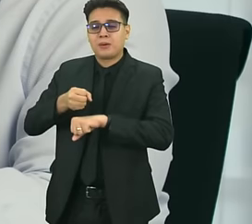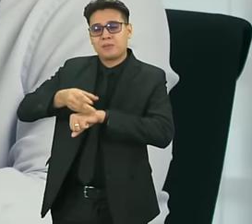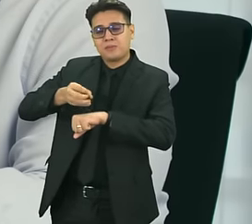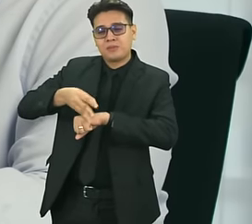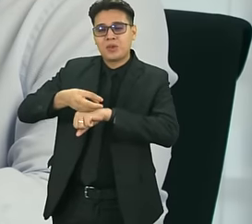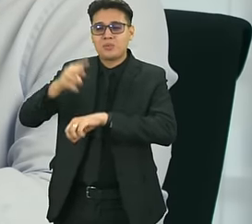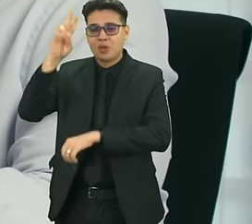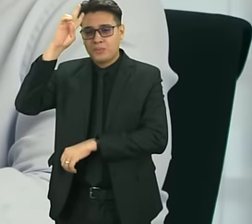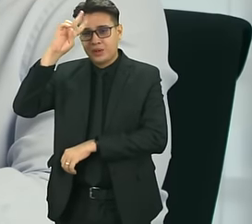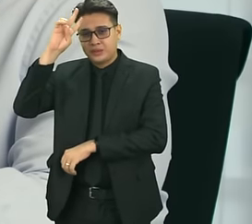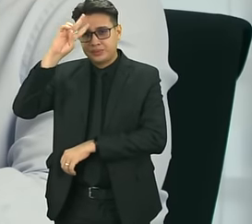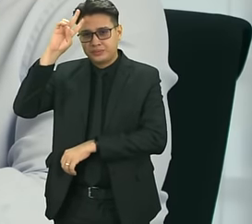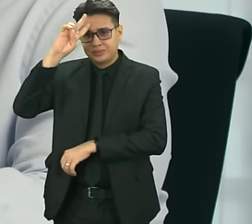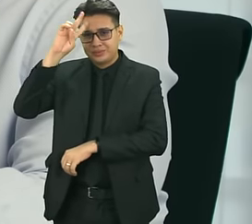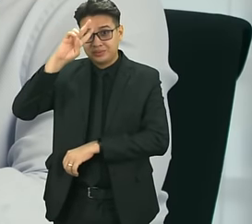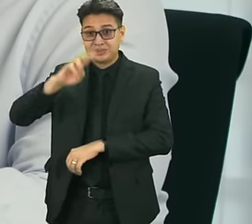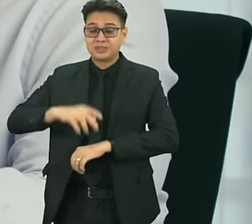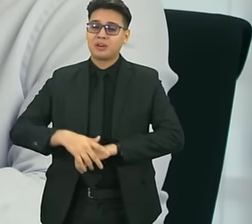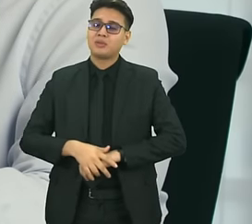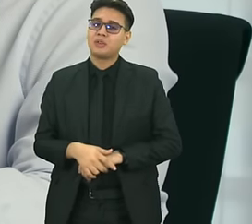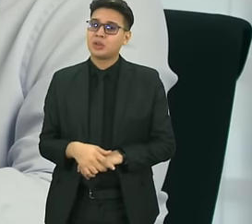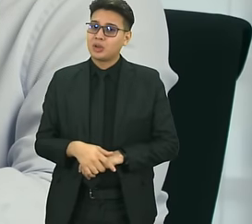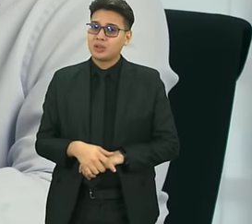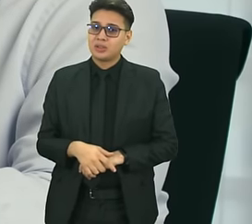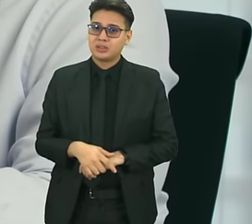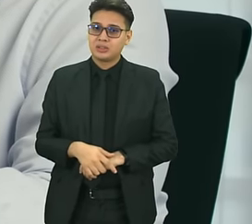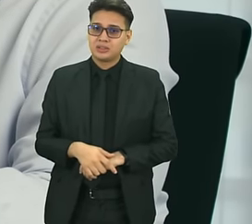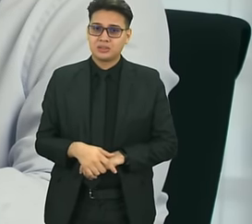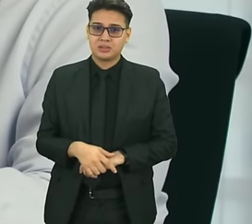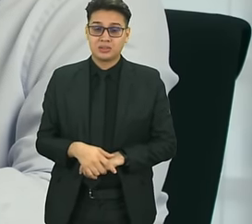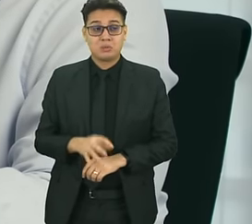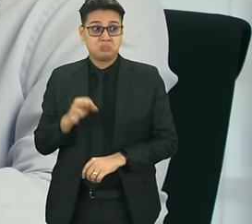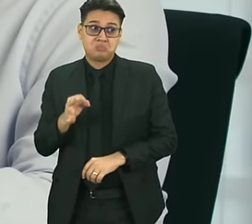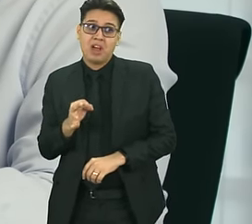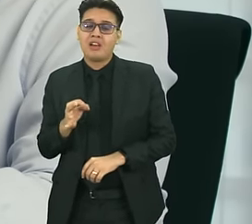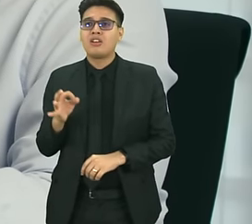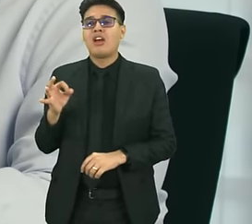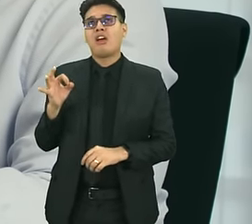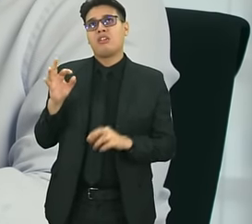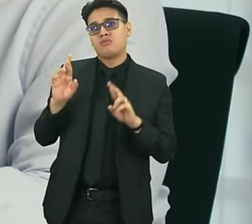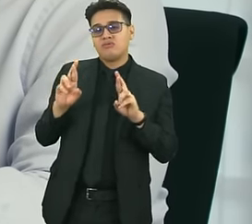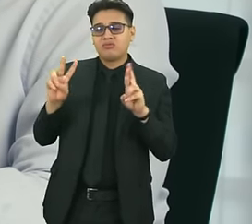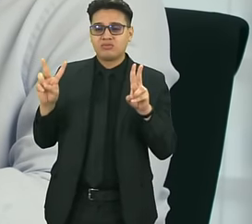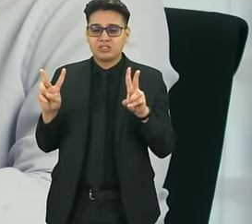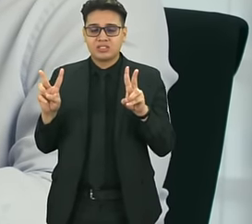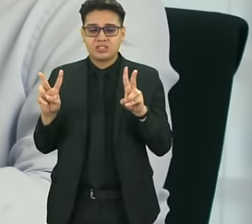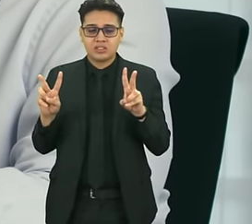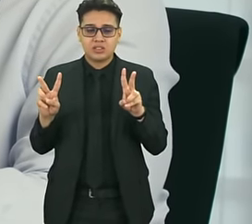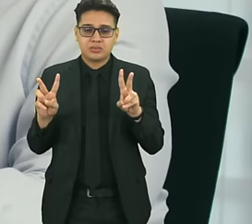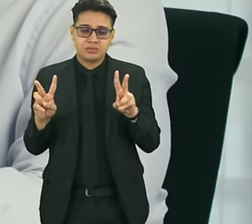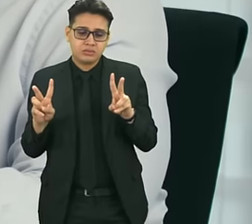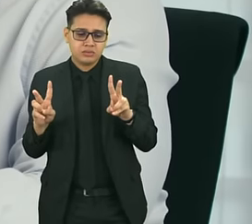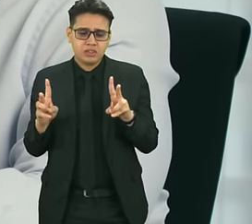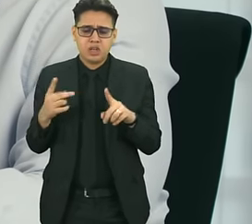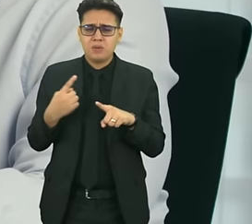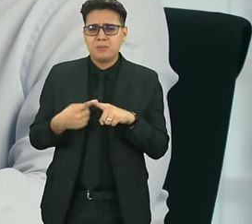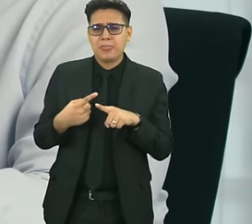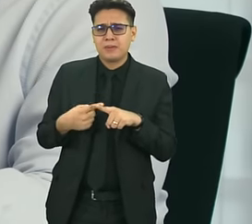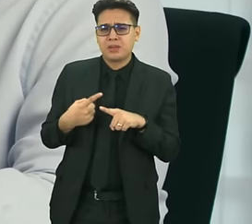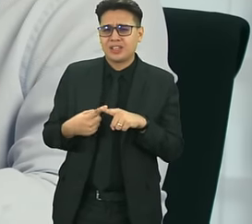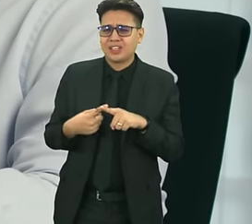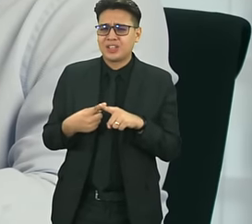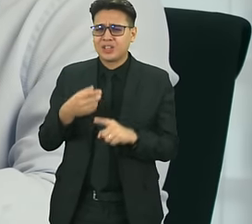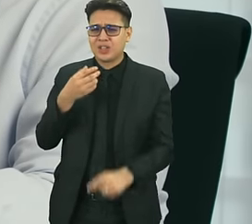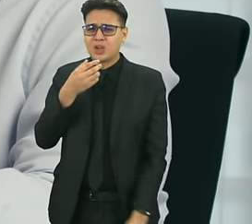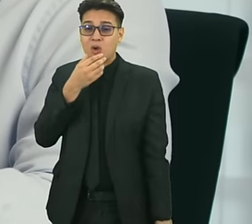história extremamente fora do habitual, né? primeiro momento que eu tomei conhecimento do